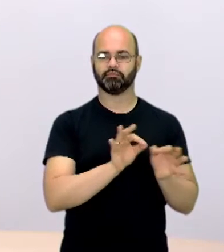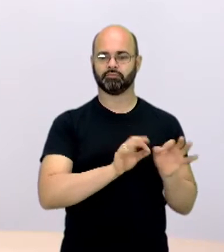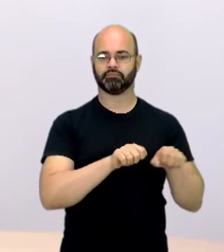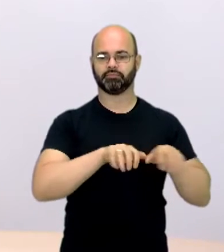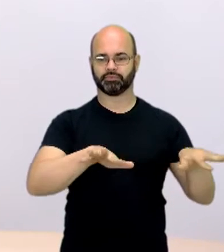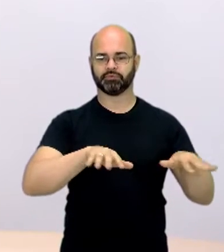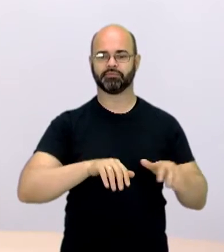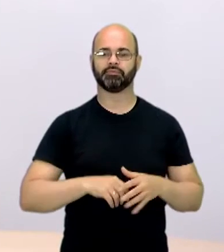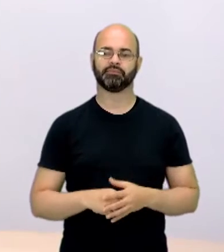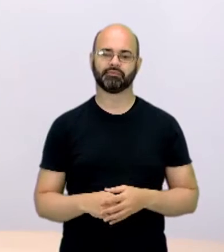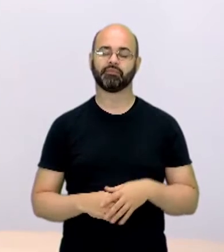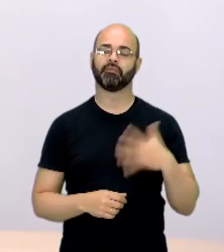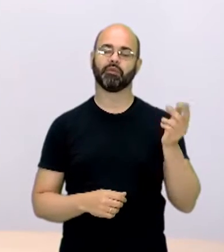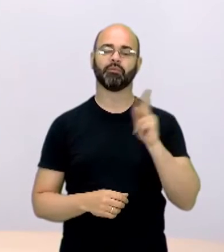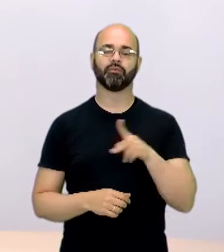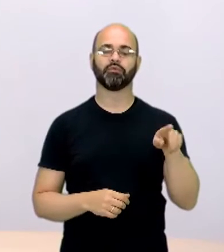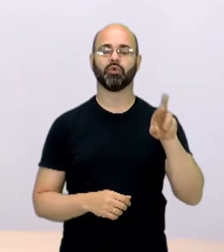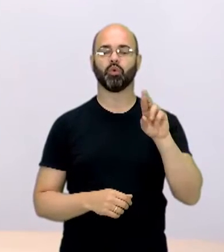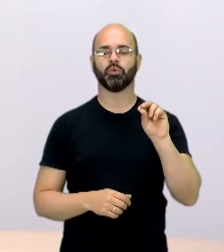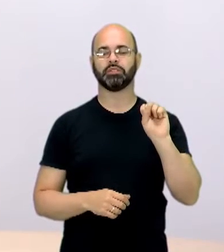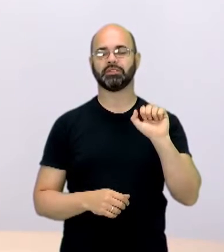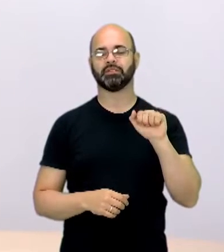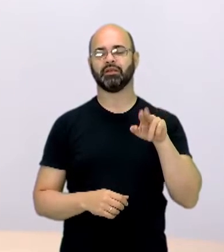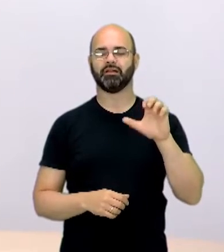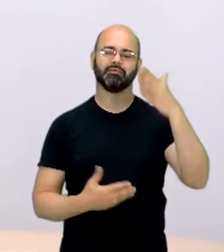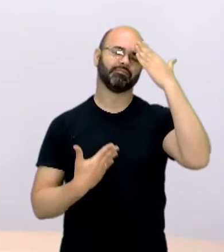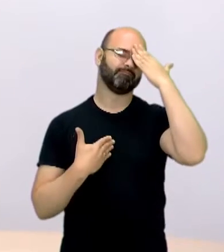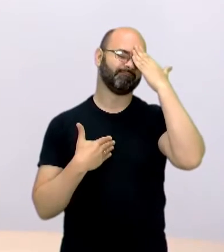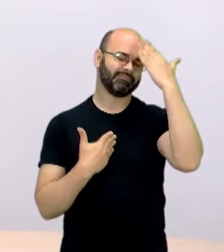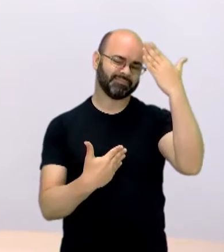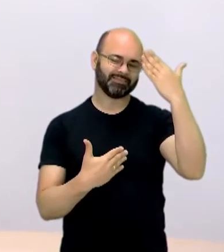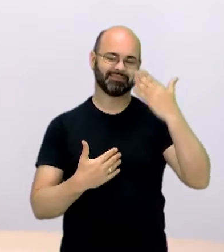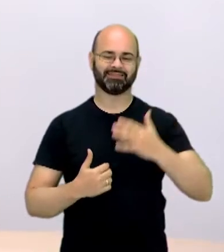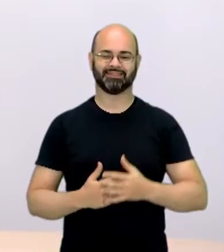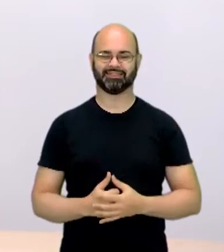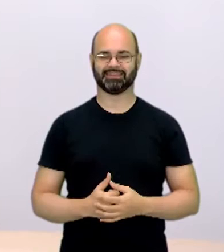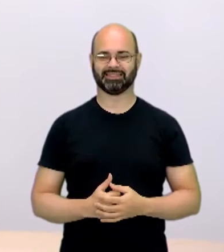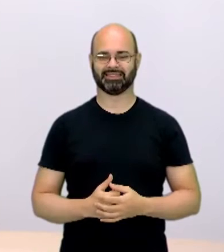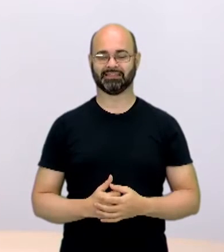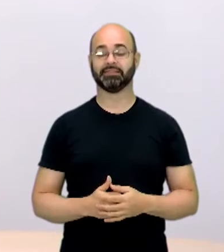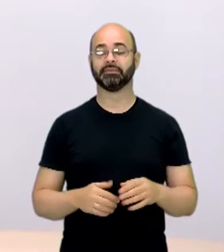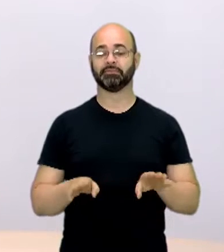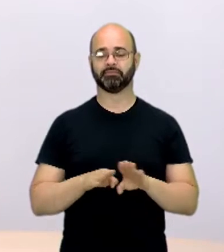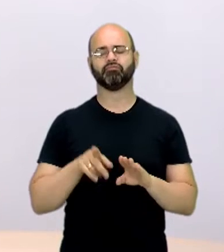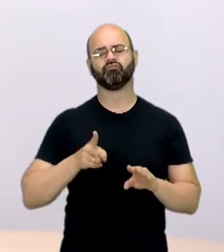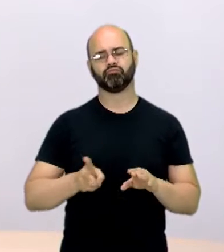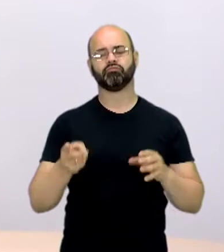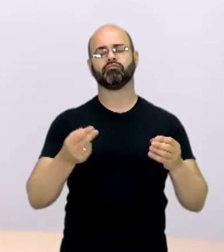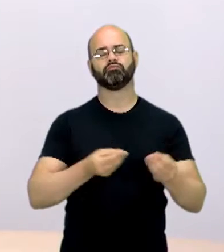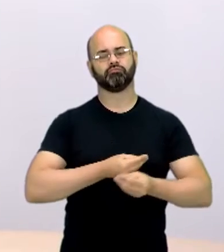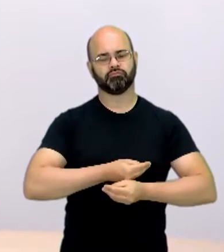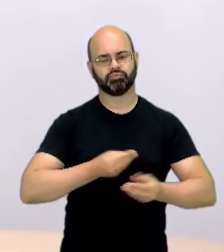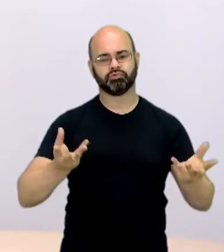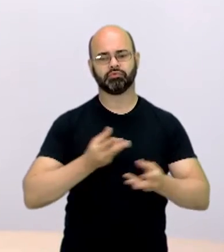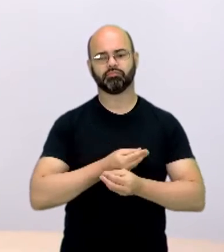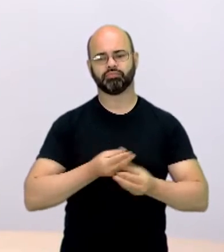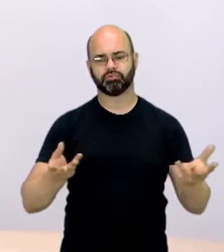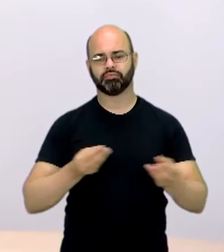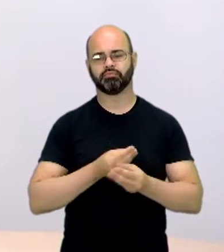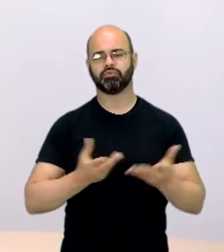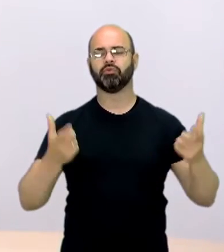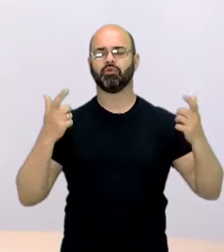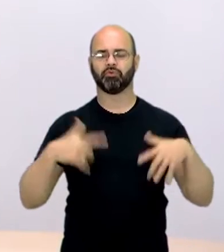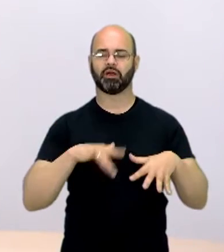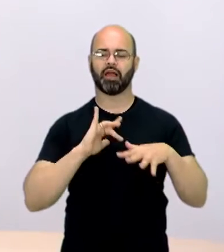So, Pro Rosane, thank you very much. Muito obrigado pelo seu trabalho e continue contribuindo com a gente aí nas redes sociais.